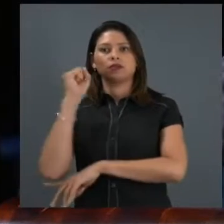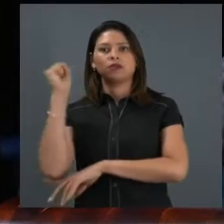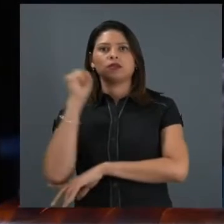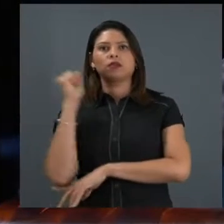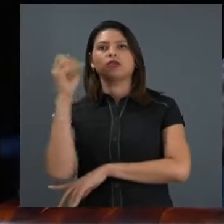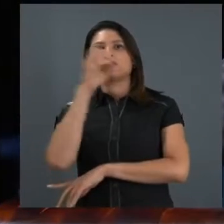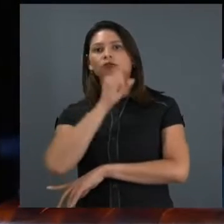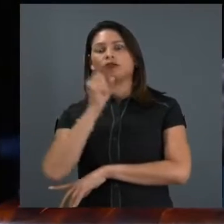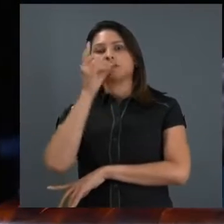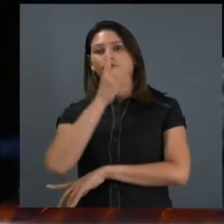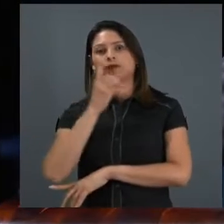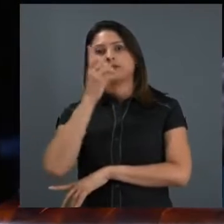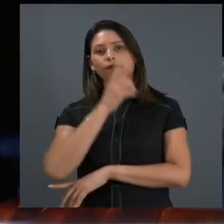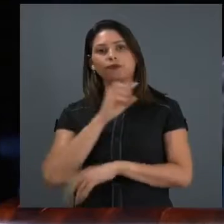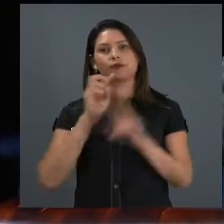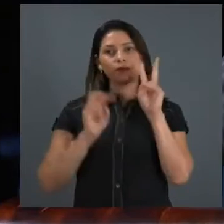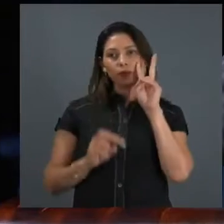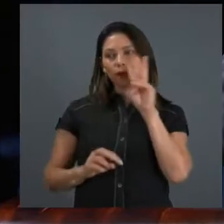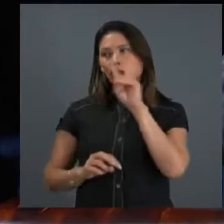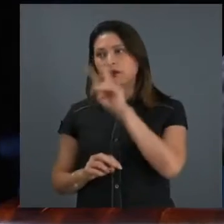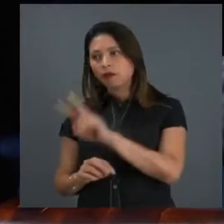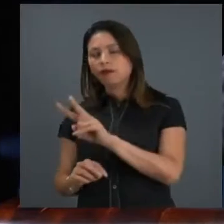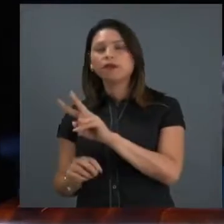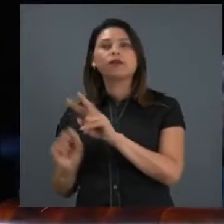viu lá o clamor,